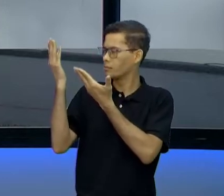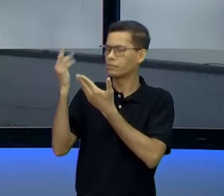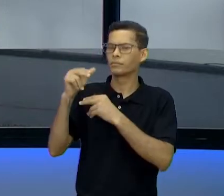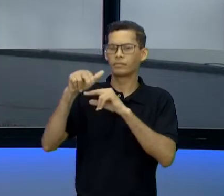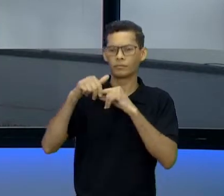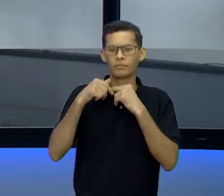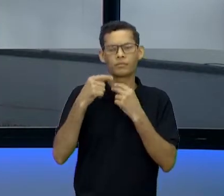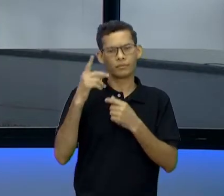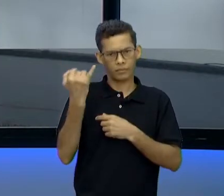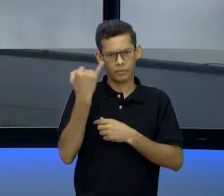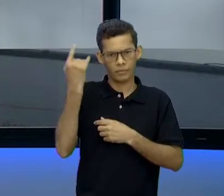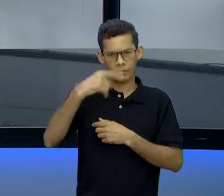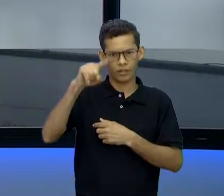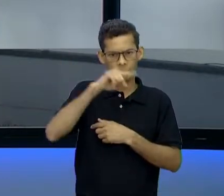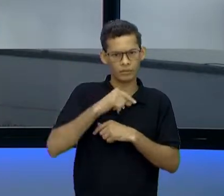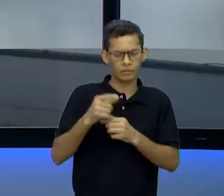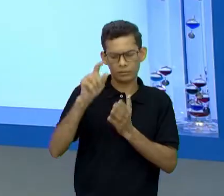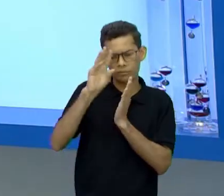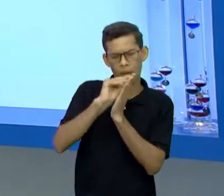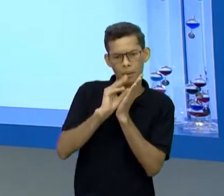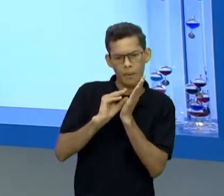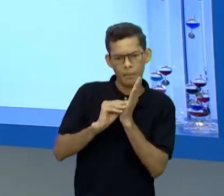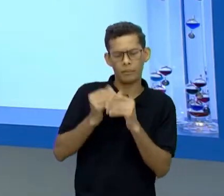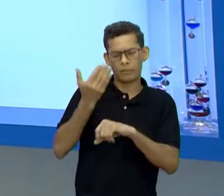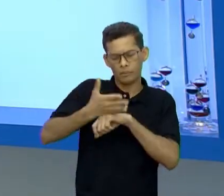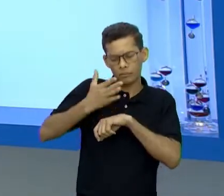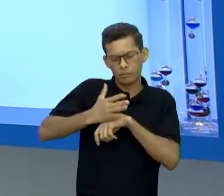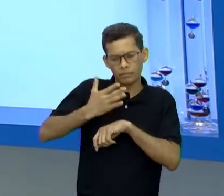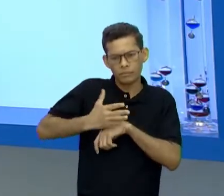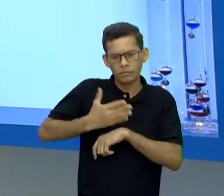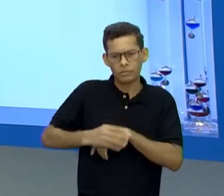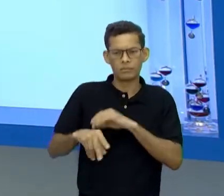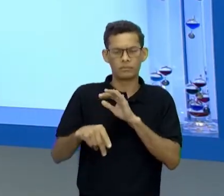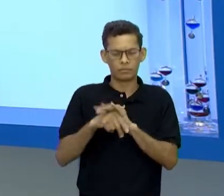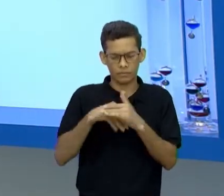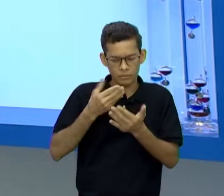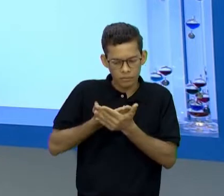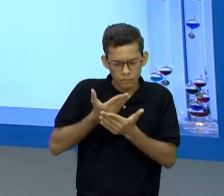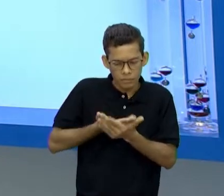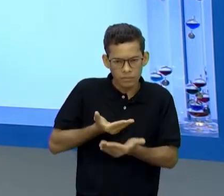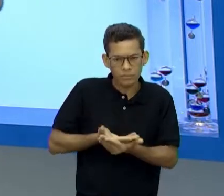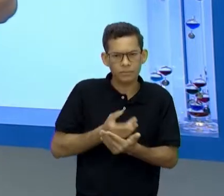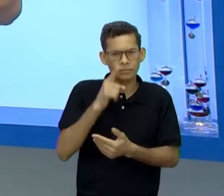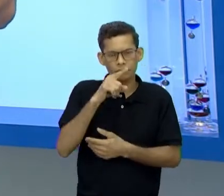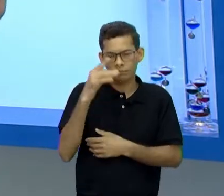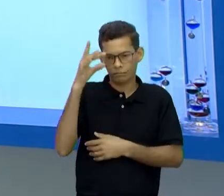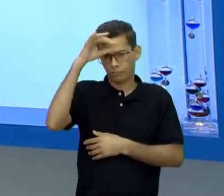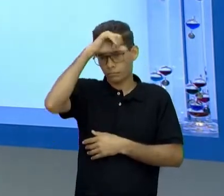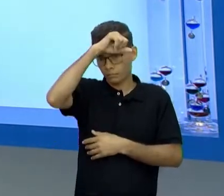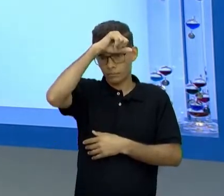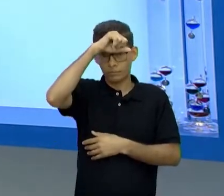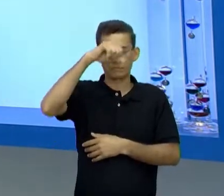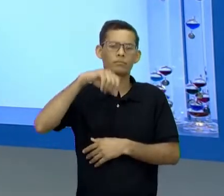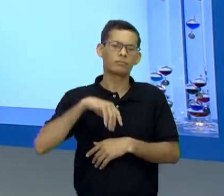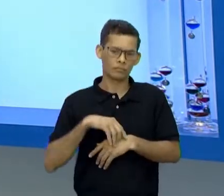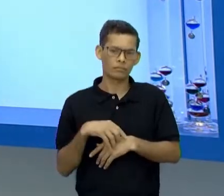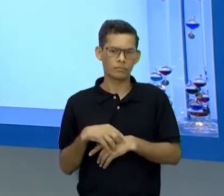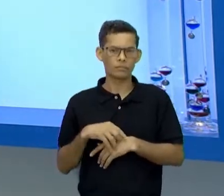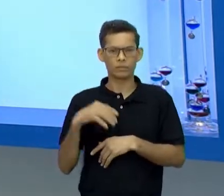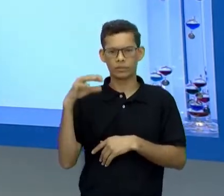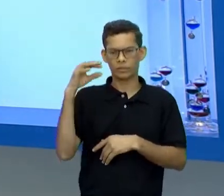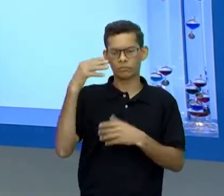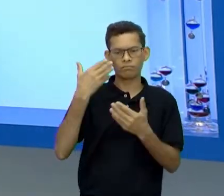ter um caderno de estudos. Um caderno de estudos para você não perder o que você estudou durante, né,